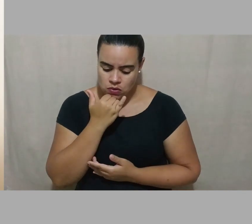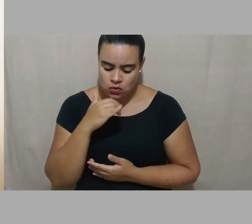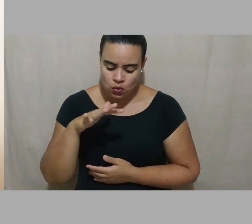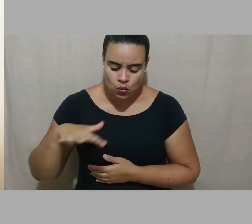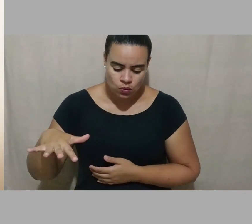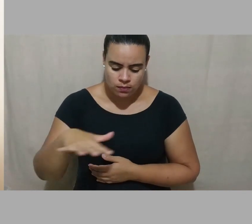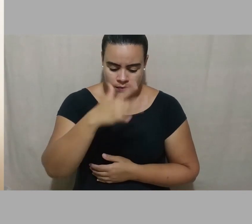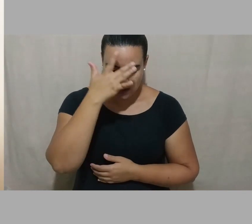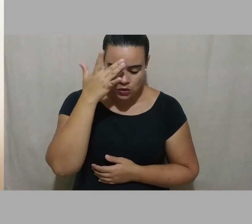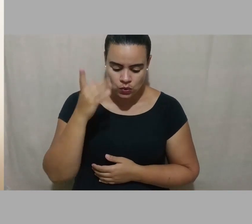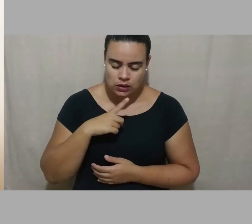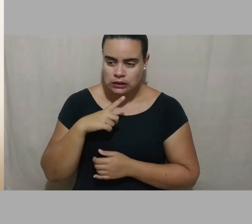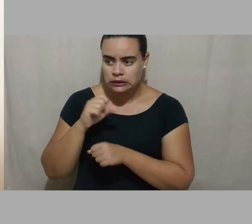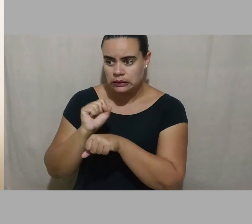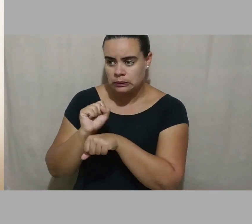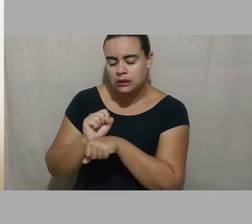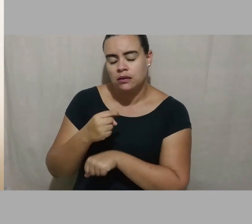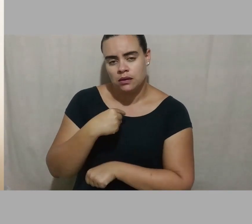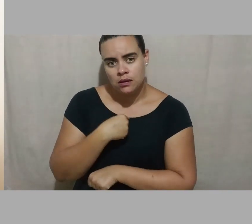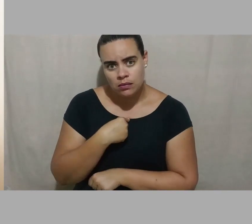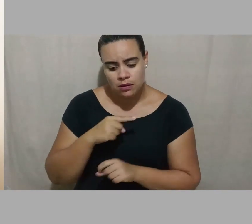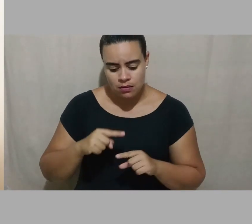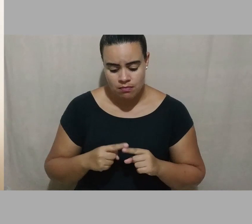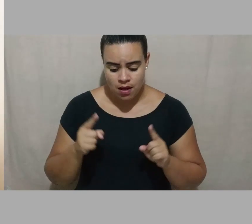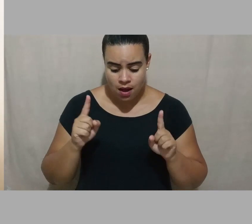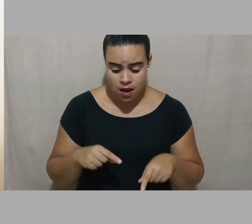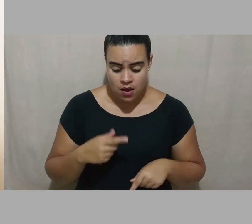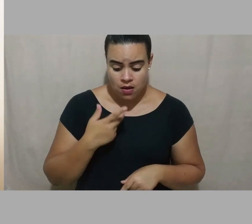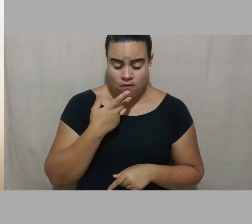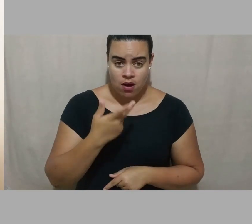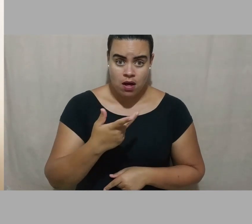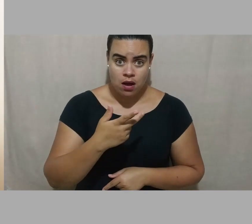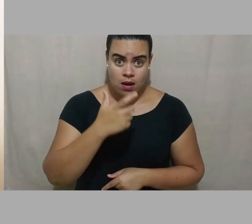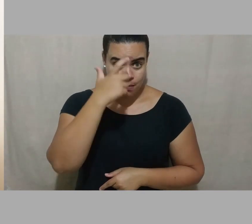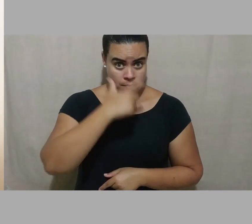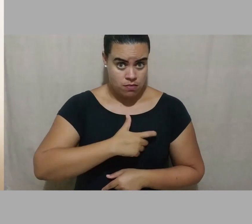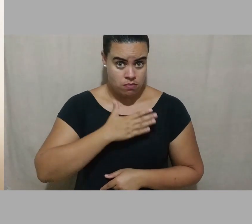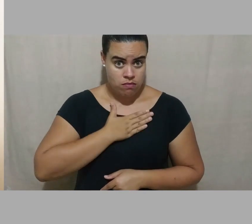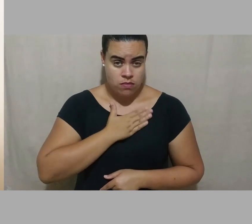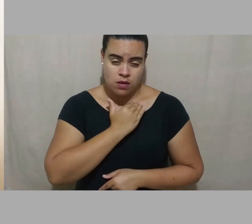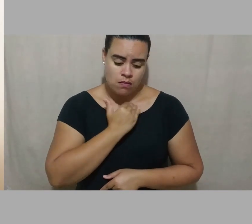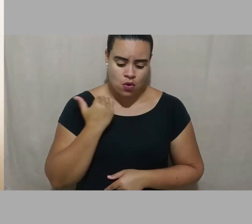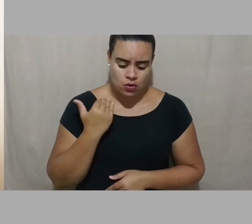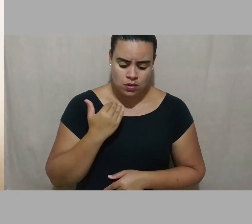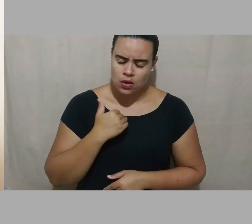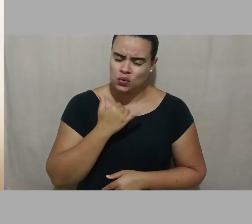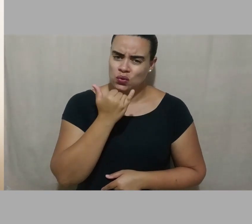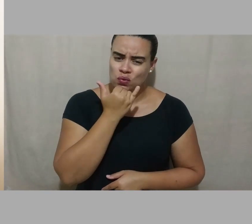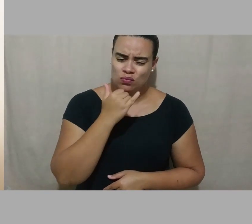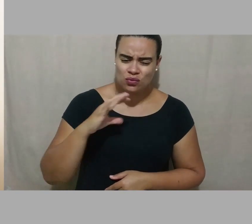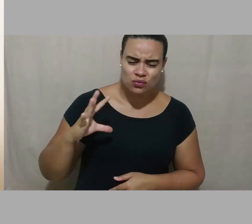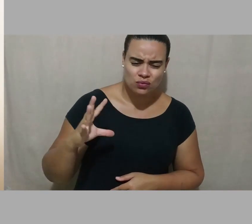me desculpando com todos aqueles que depositaram suas esperanças em mim, mas essa é a declaração de minha morte. Eu